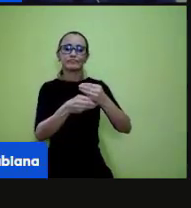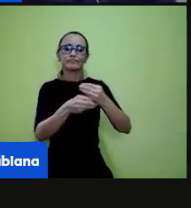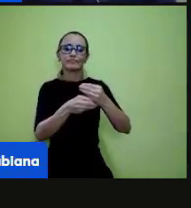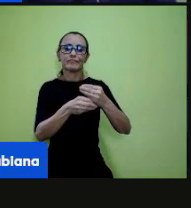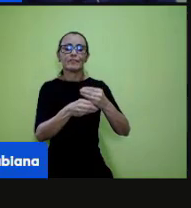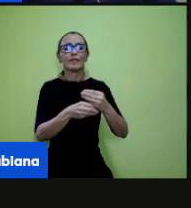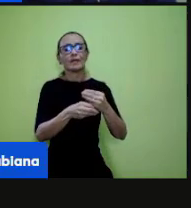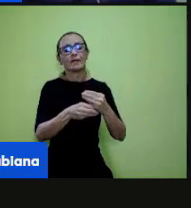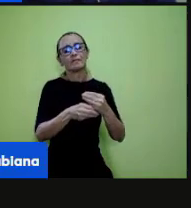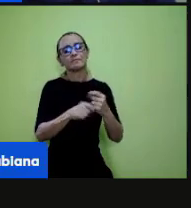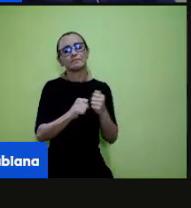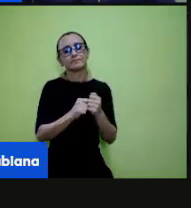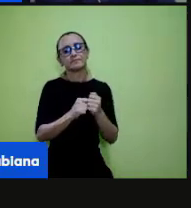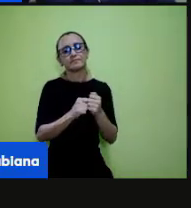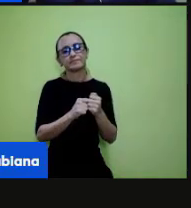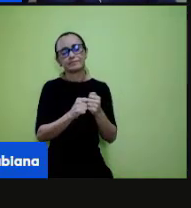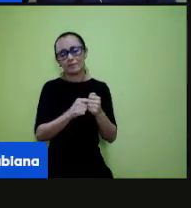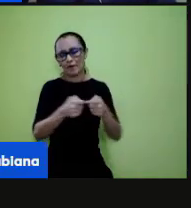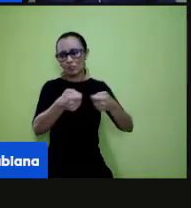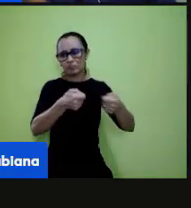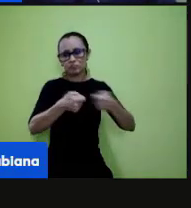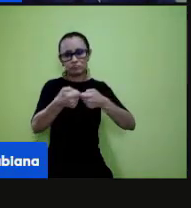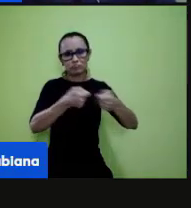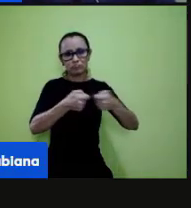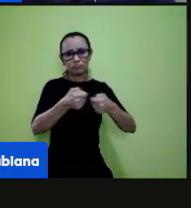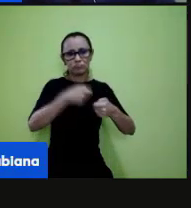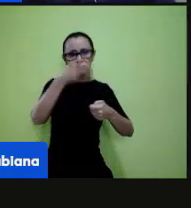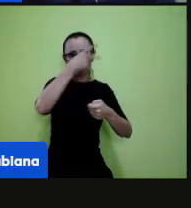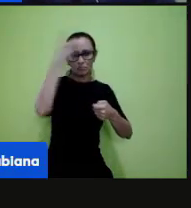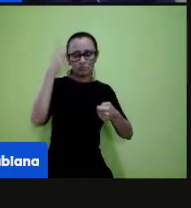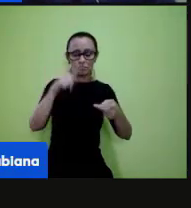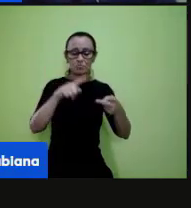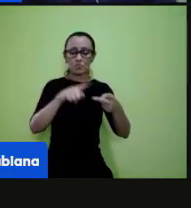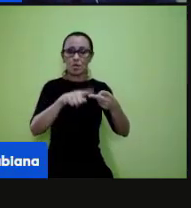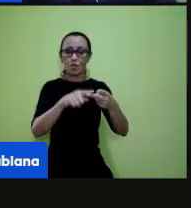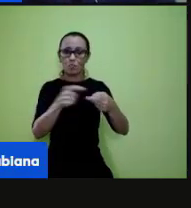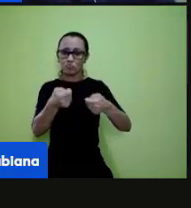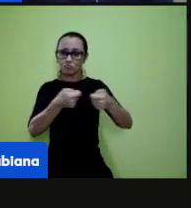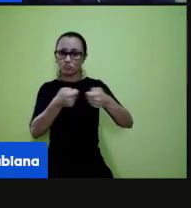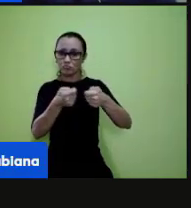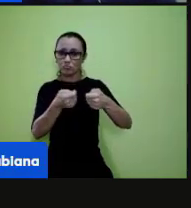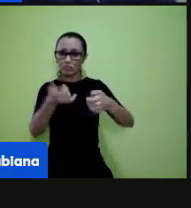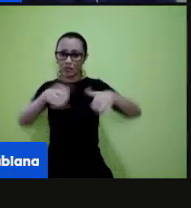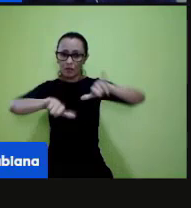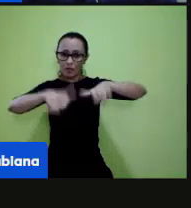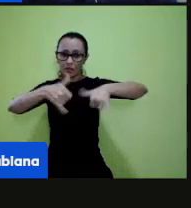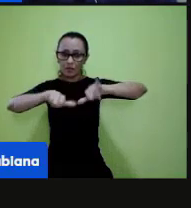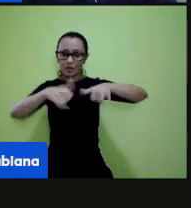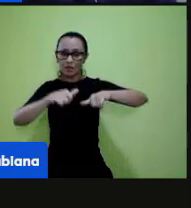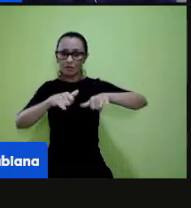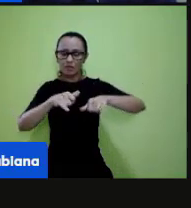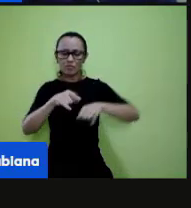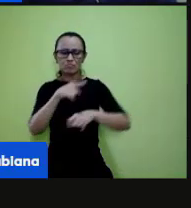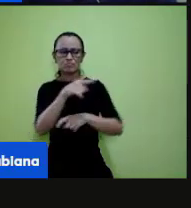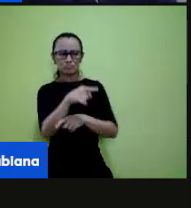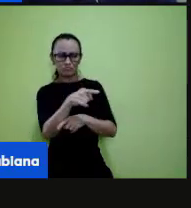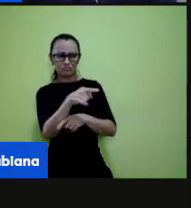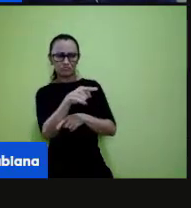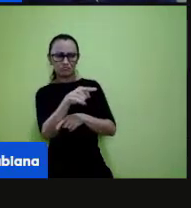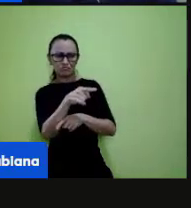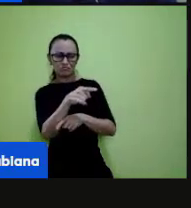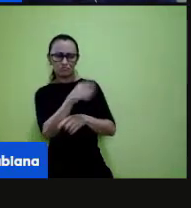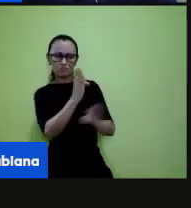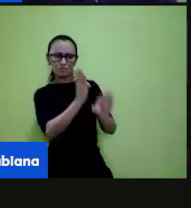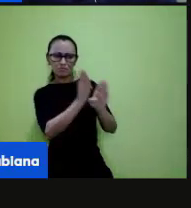controle químico. Quando acontece alguma suspeita de dengue, de zika ou chikungunya, a gente tem que, às